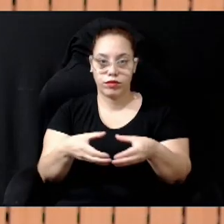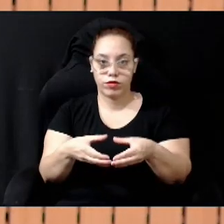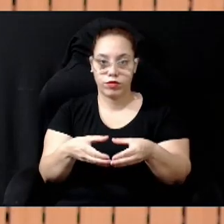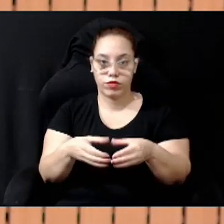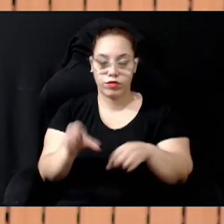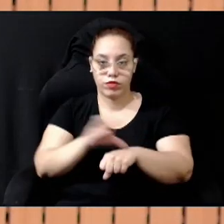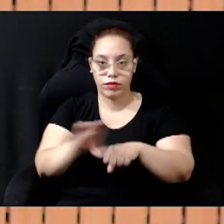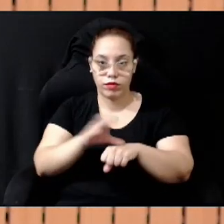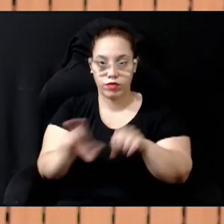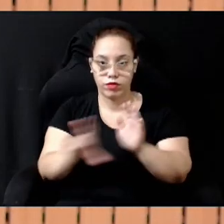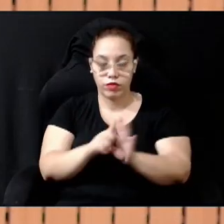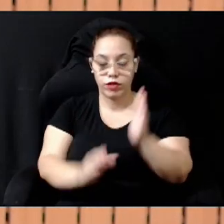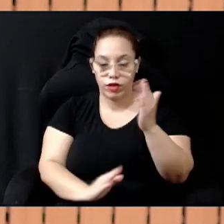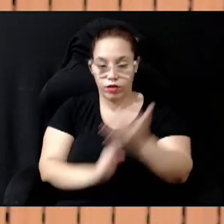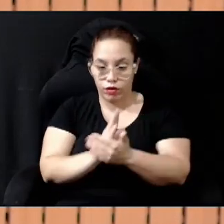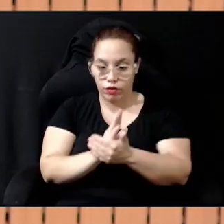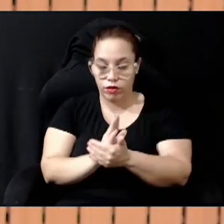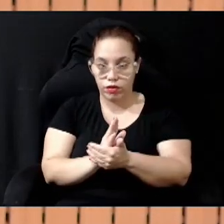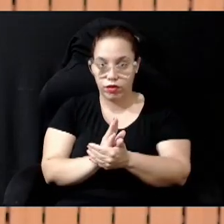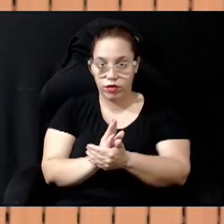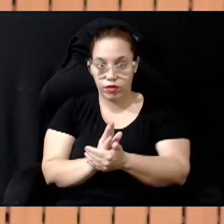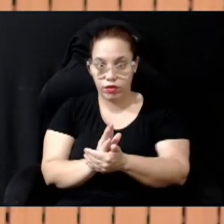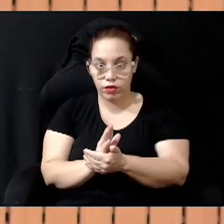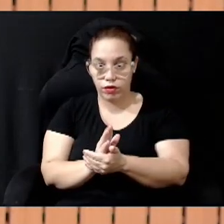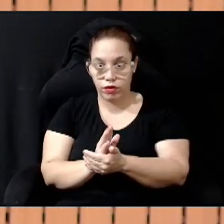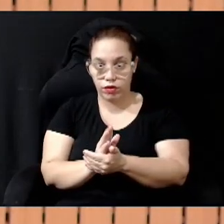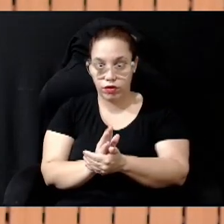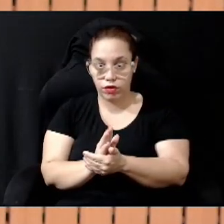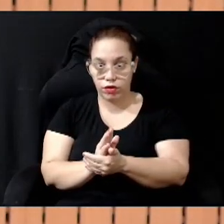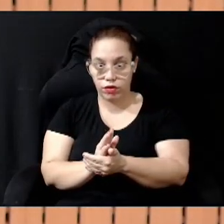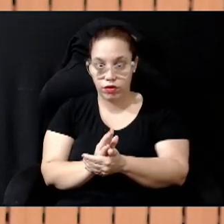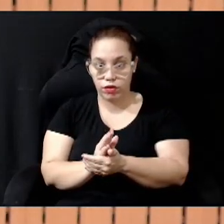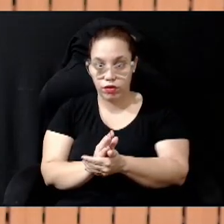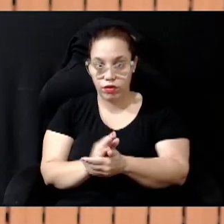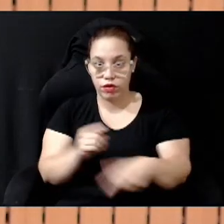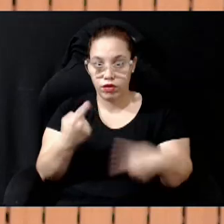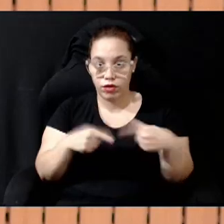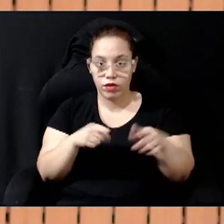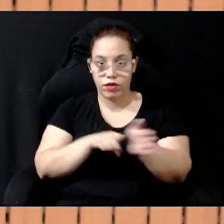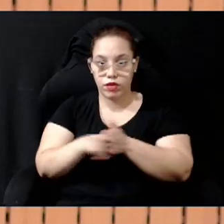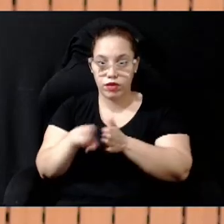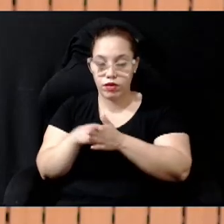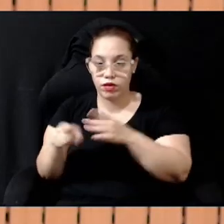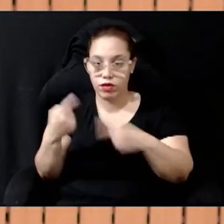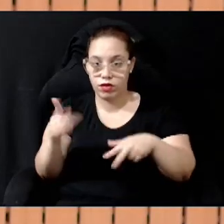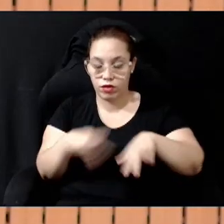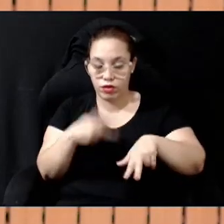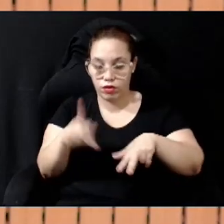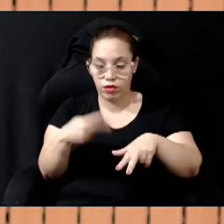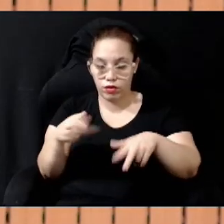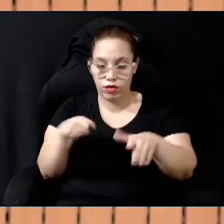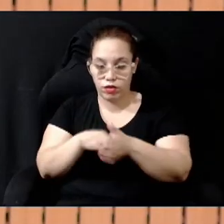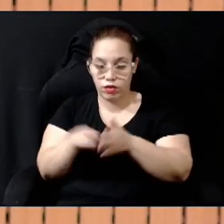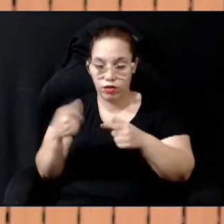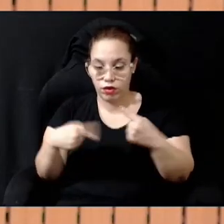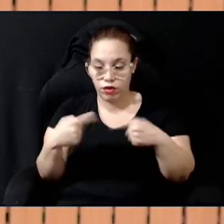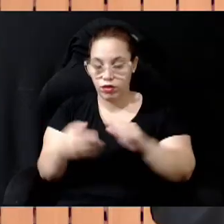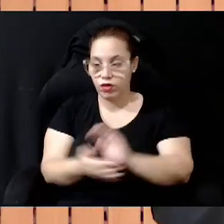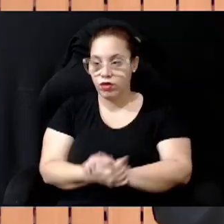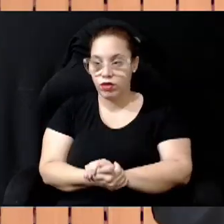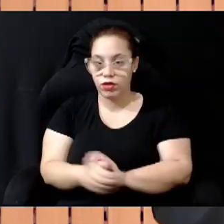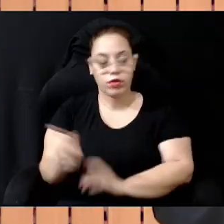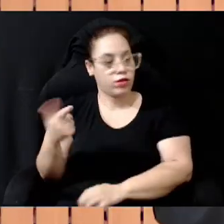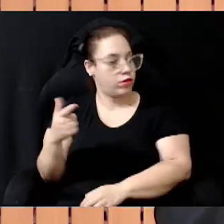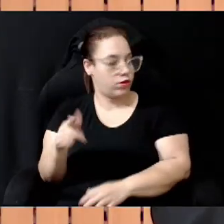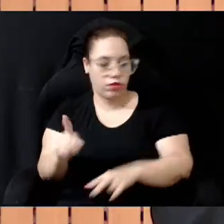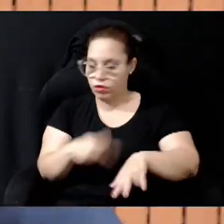é favorável. Com parecer favorável, a matéria entre discussão. Pergunto se há vereador inscrito para discutir. Não há vereador inscrito,